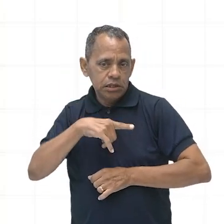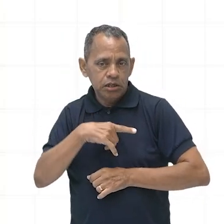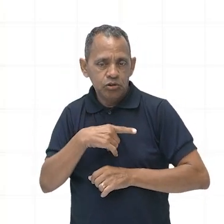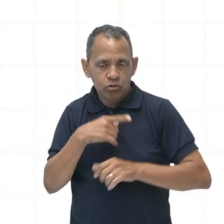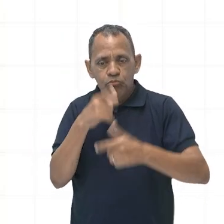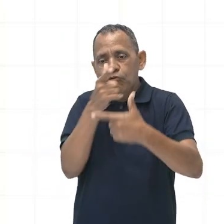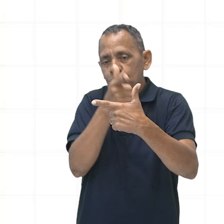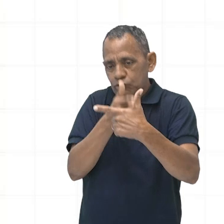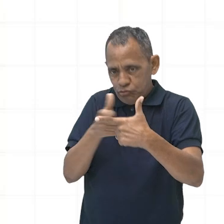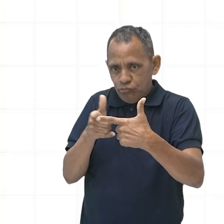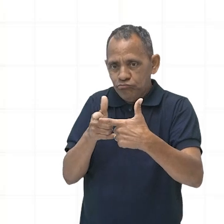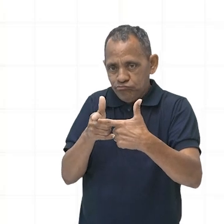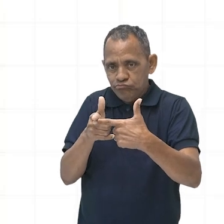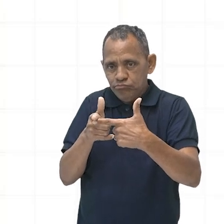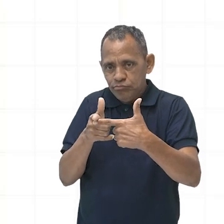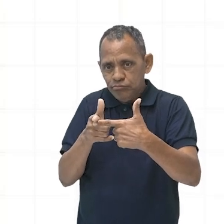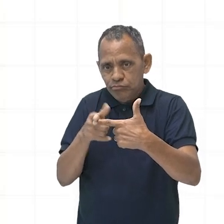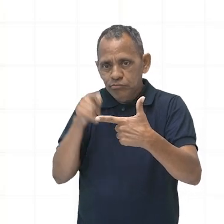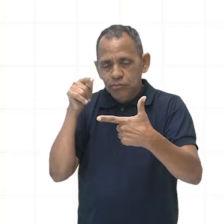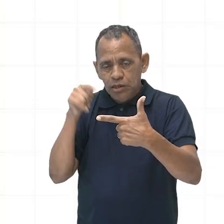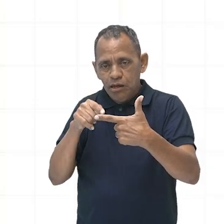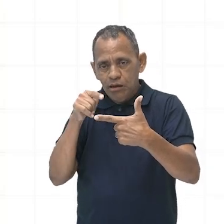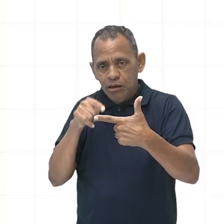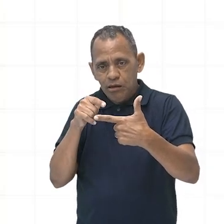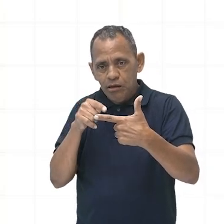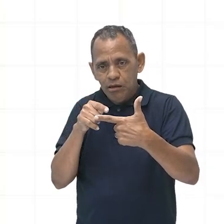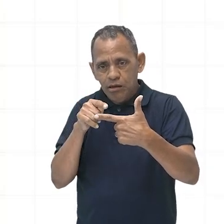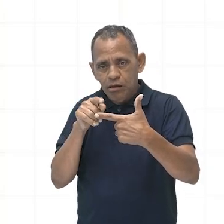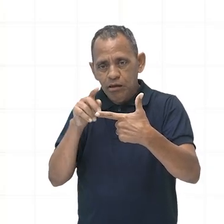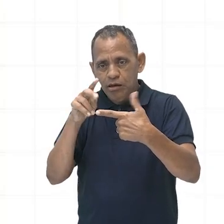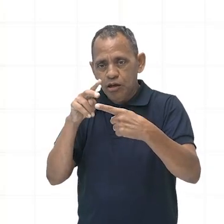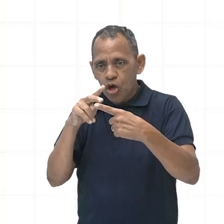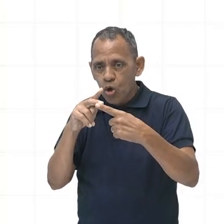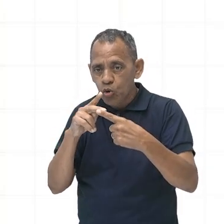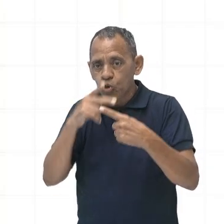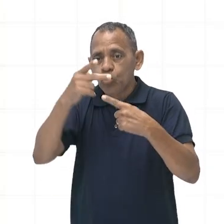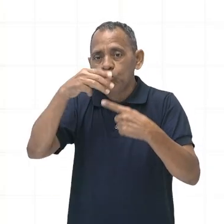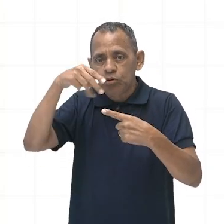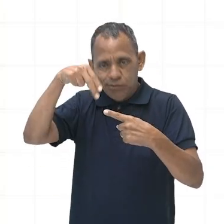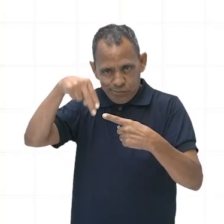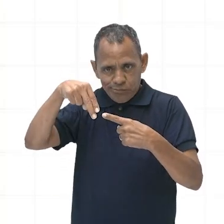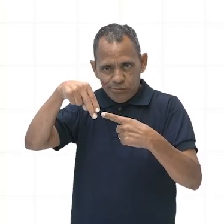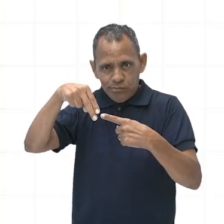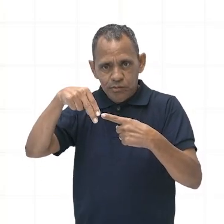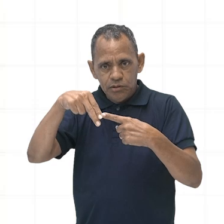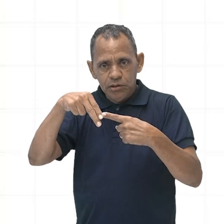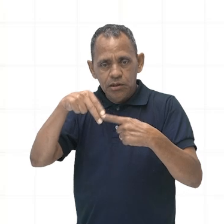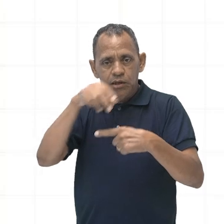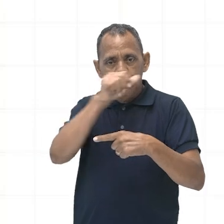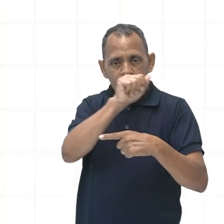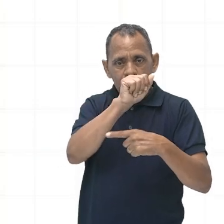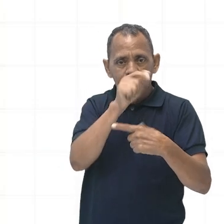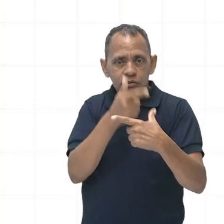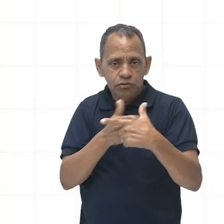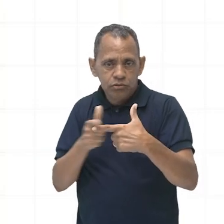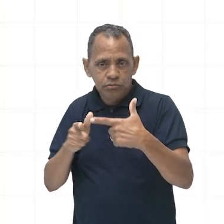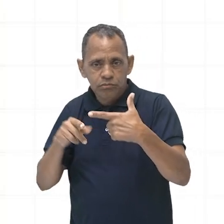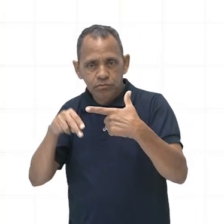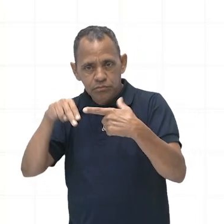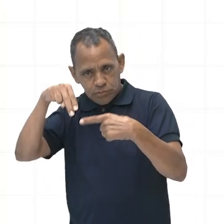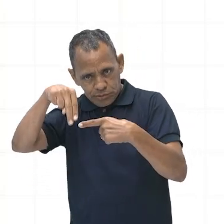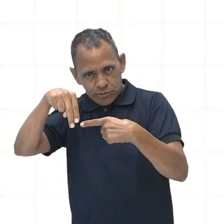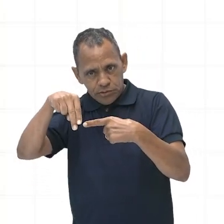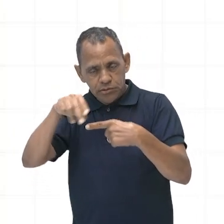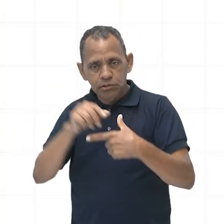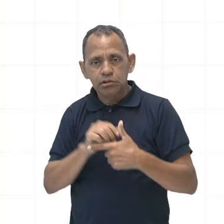divisão, a propriedade de potência, elevado a um número n, então vai ser A dividido por n,